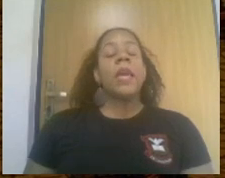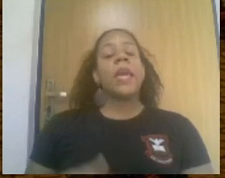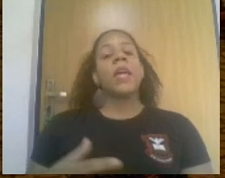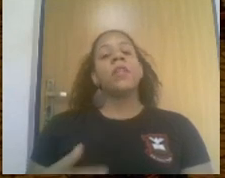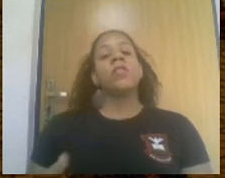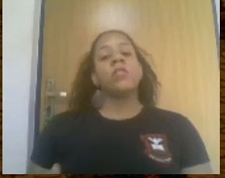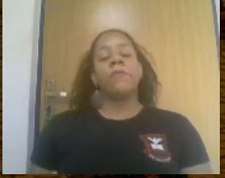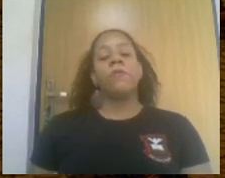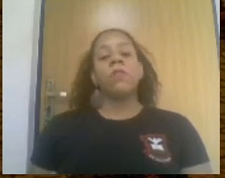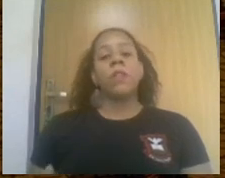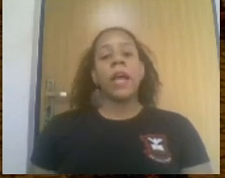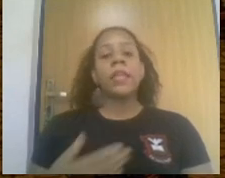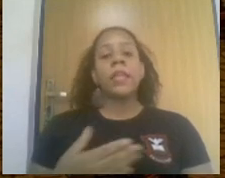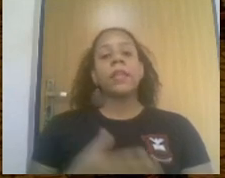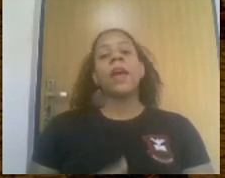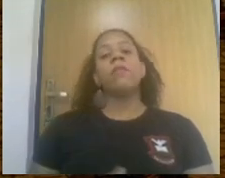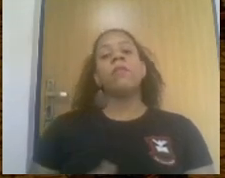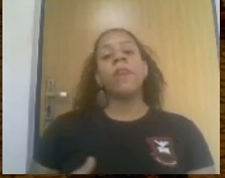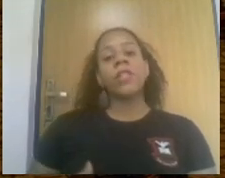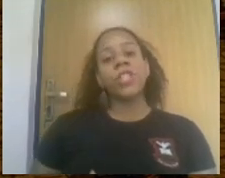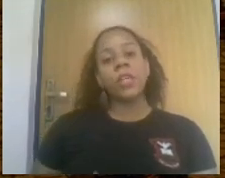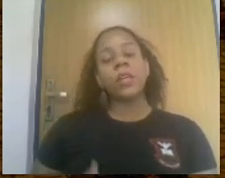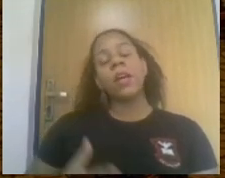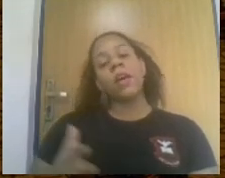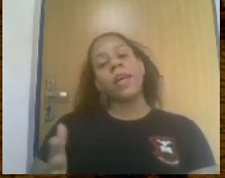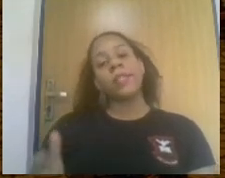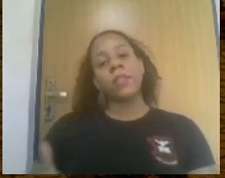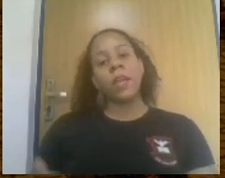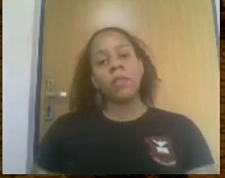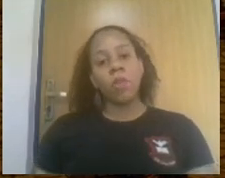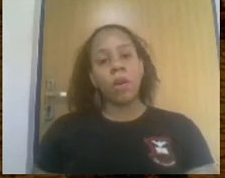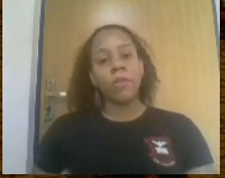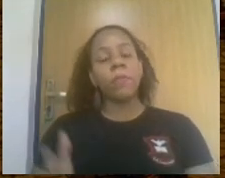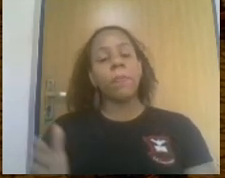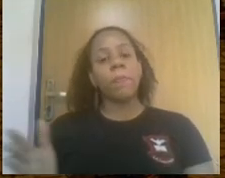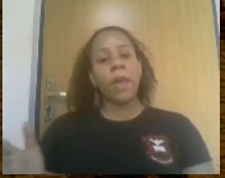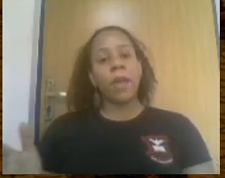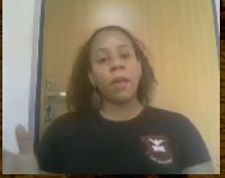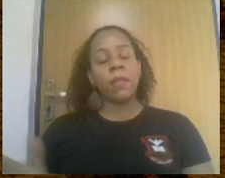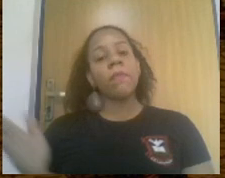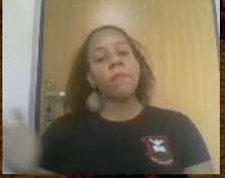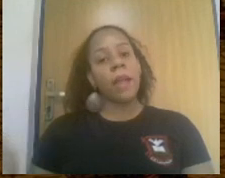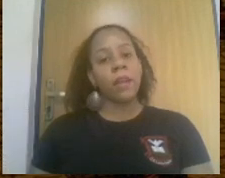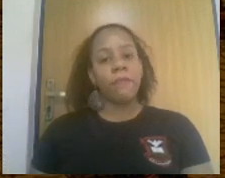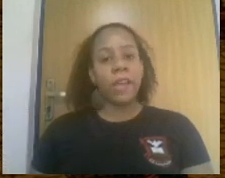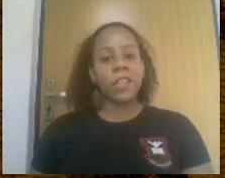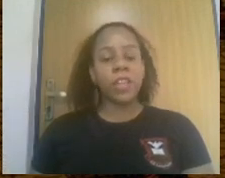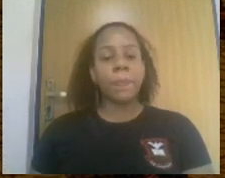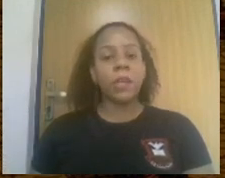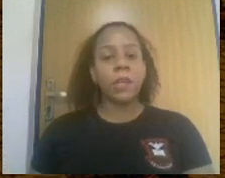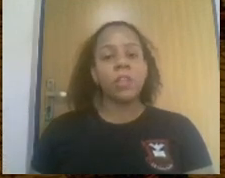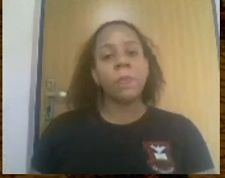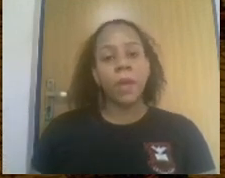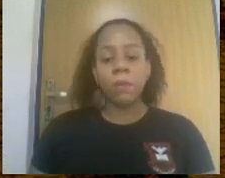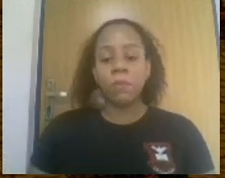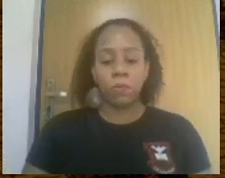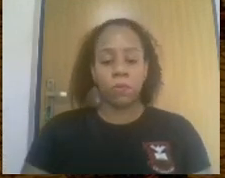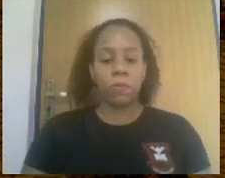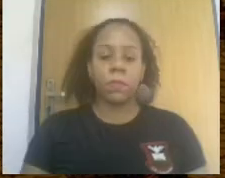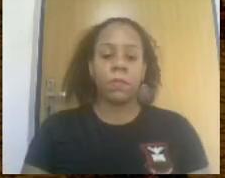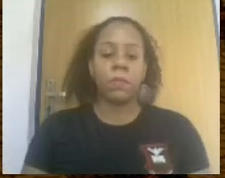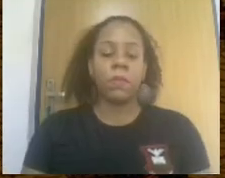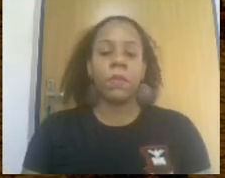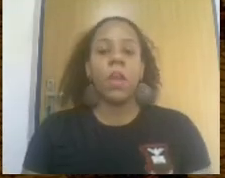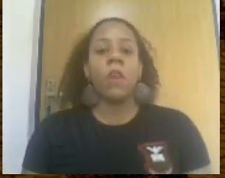Então, eles foram lá e tentaram invadir esse território através das capitanias de